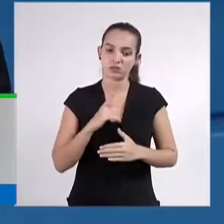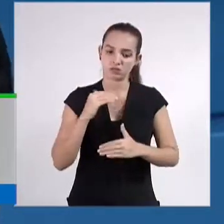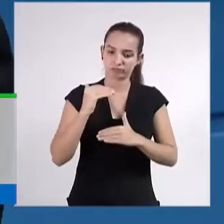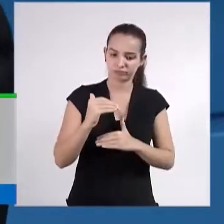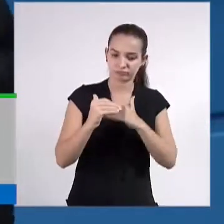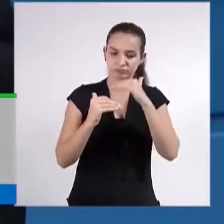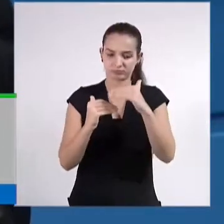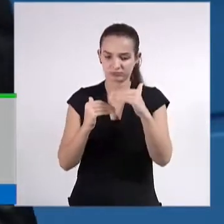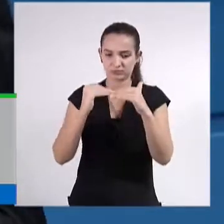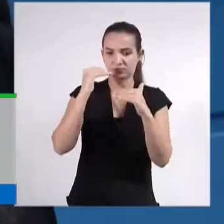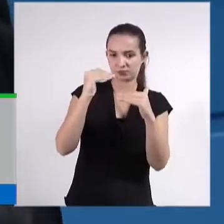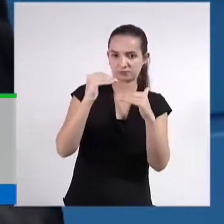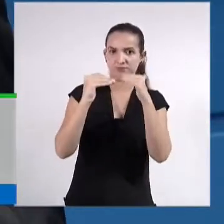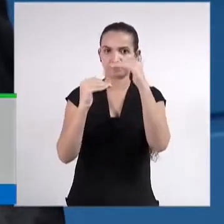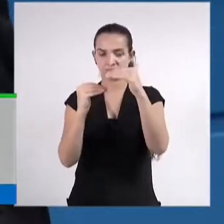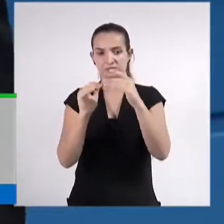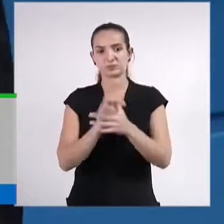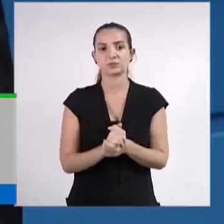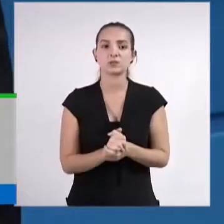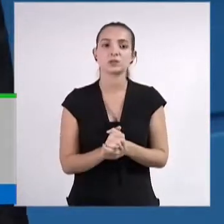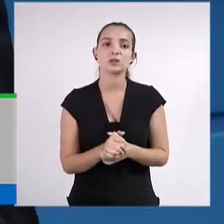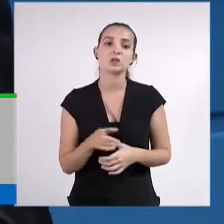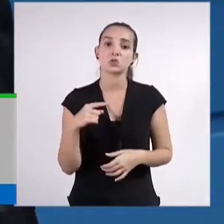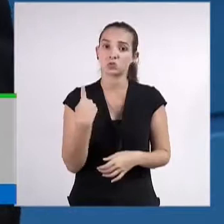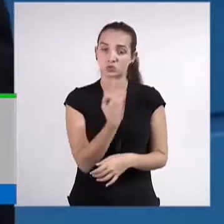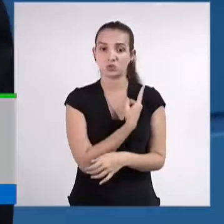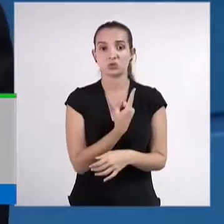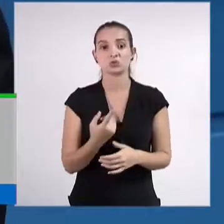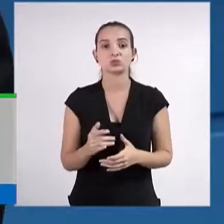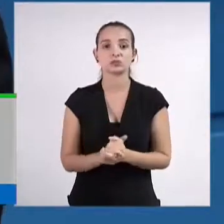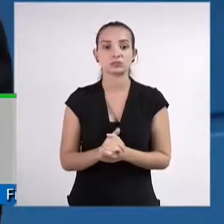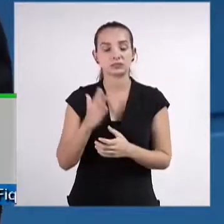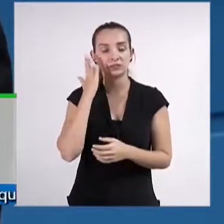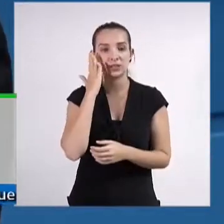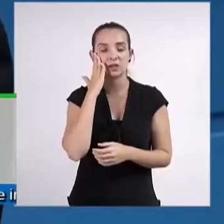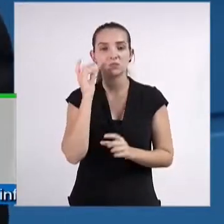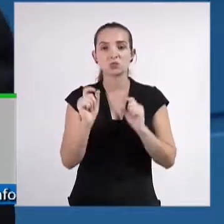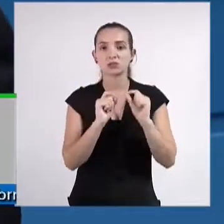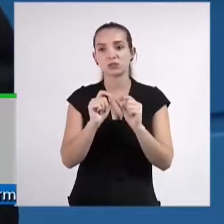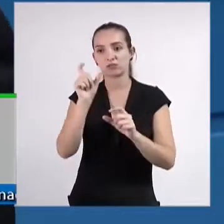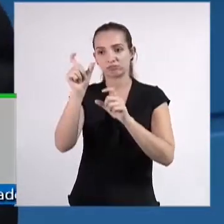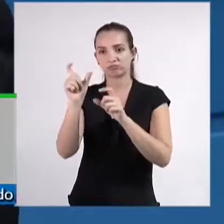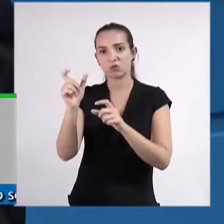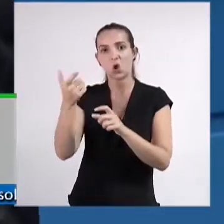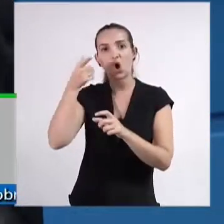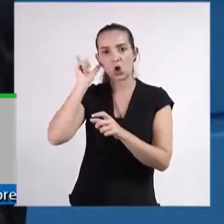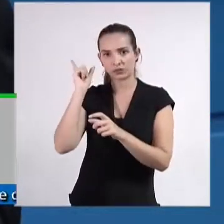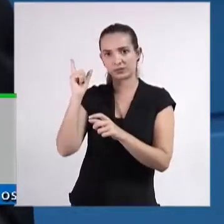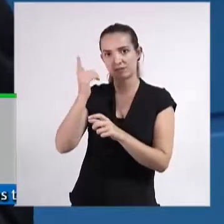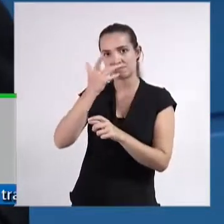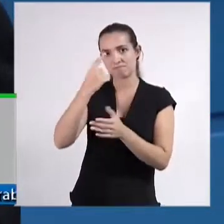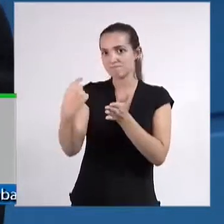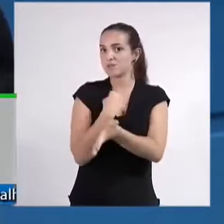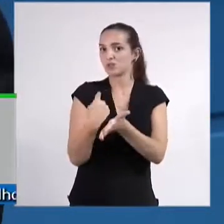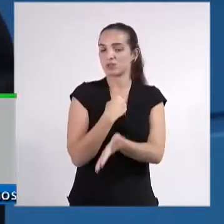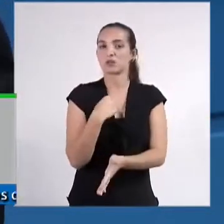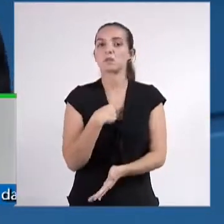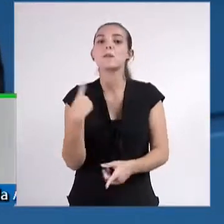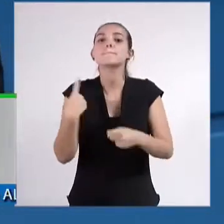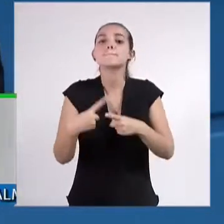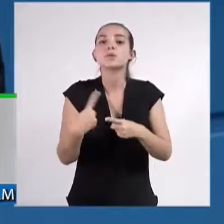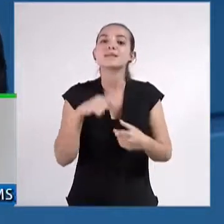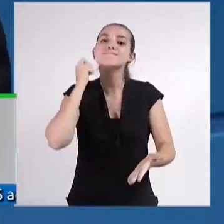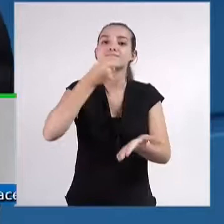de alíquotas. Nós fomos, inclusive eu fui questionado ontem, algumas pessoas, por que nós